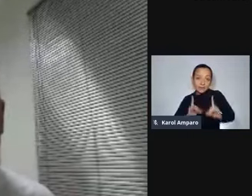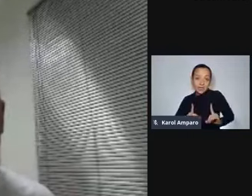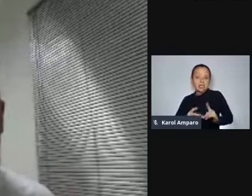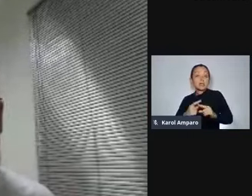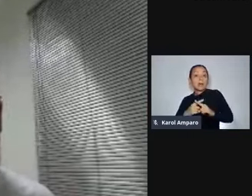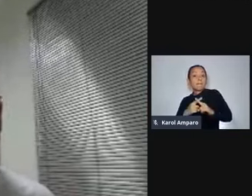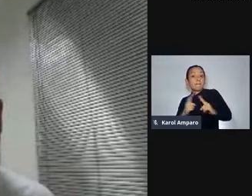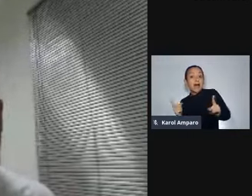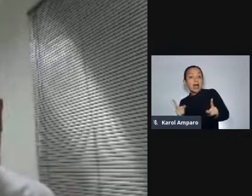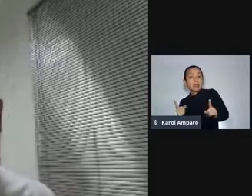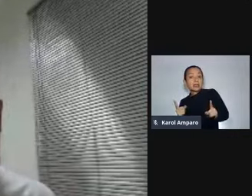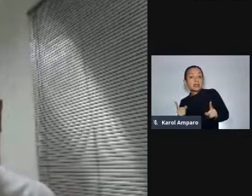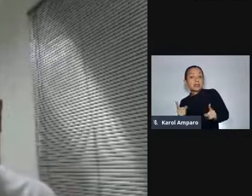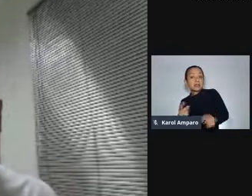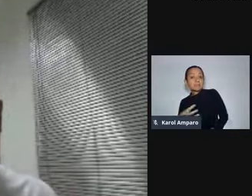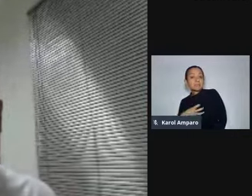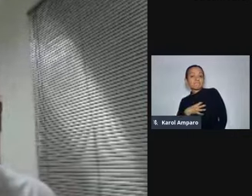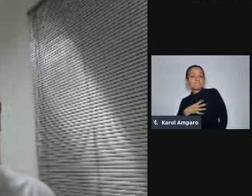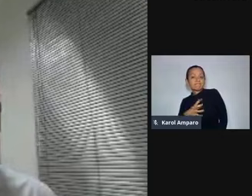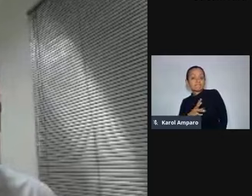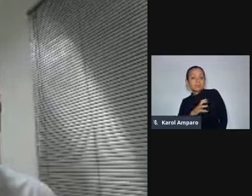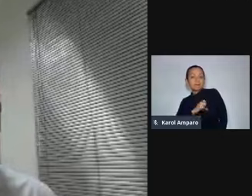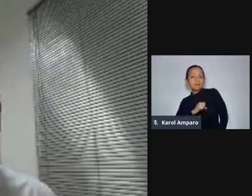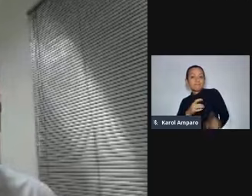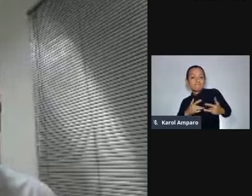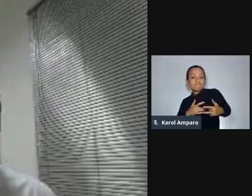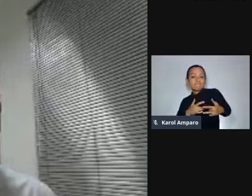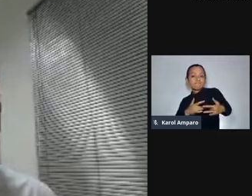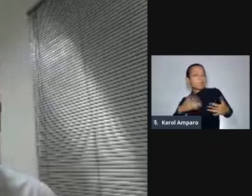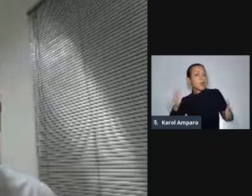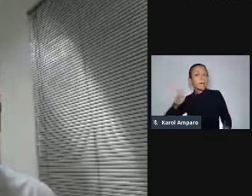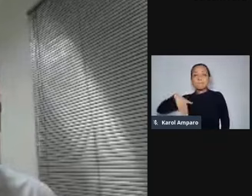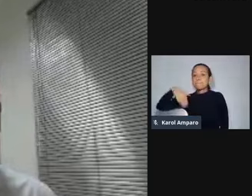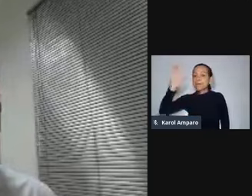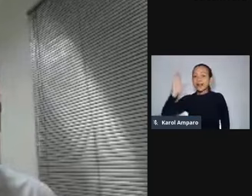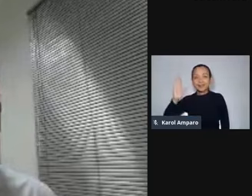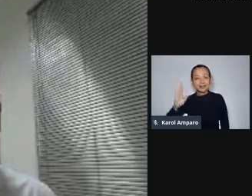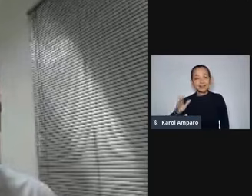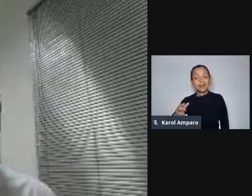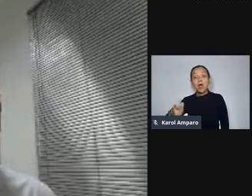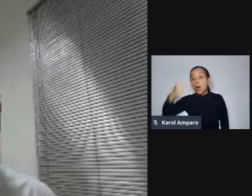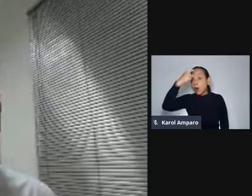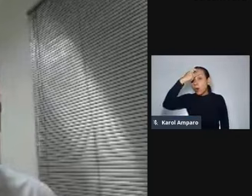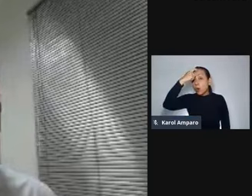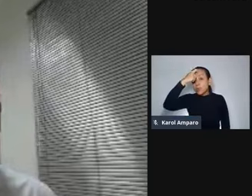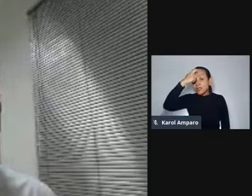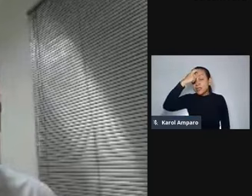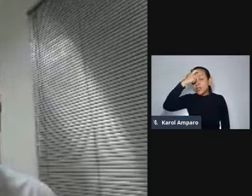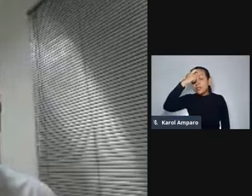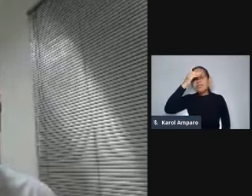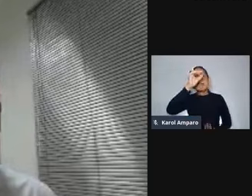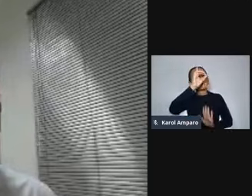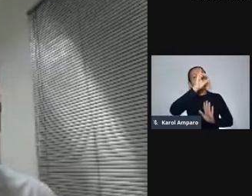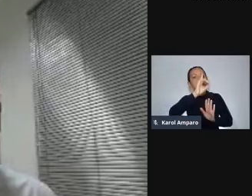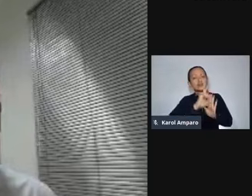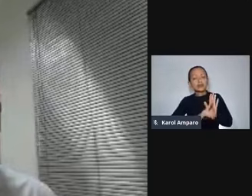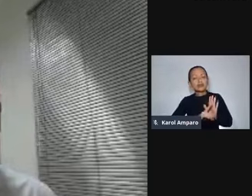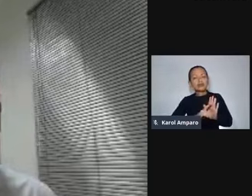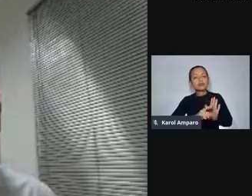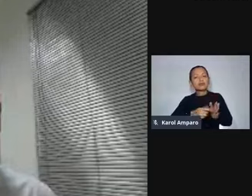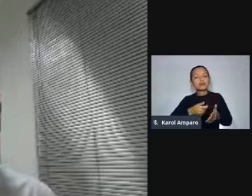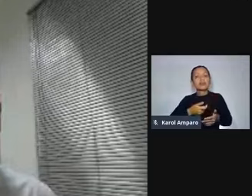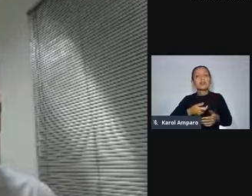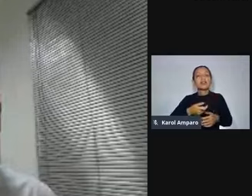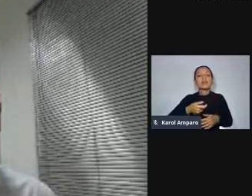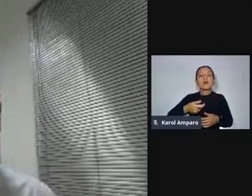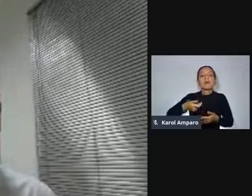mais aberto que muitos de nós. Com a consciência tranquila do dever cumprido, mesmo ali, sentadinho ali, passando para